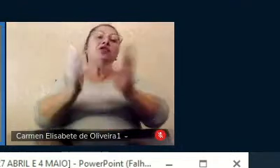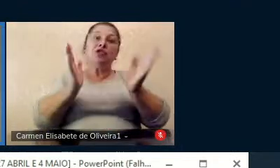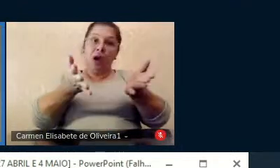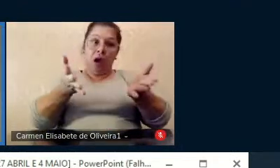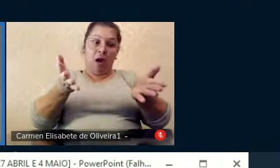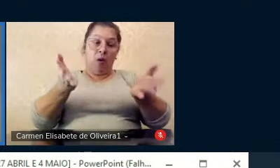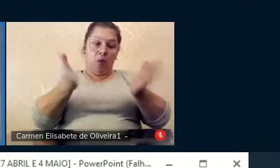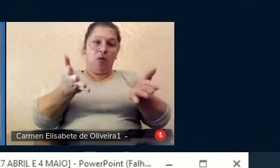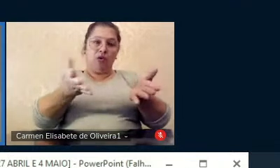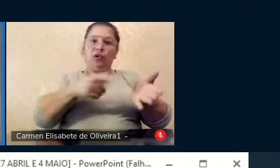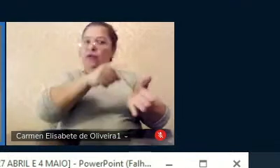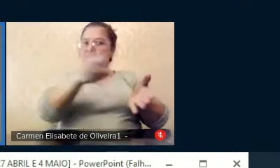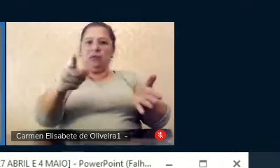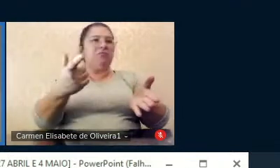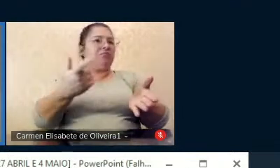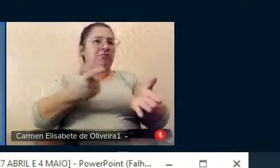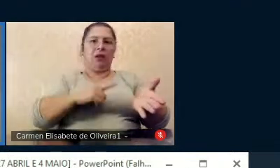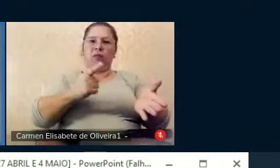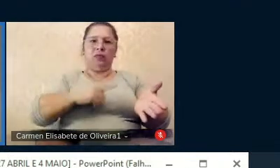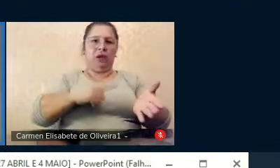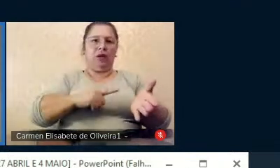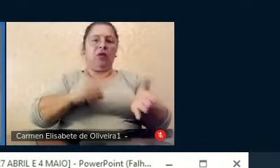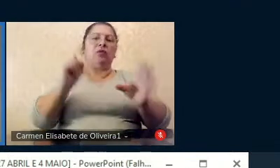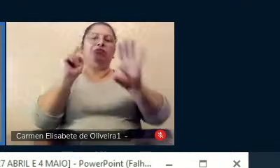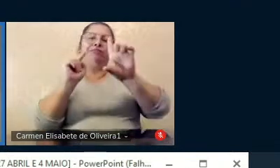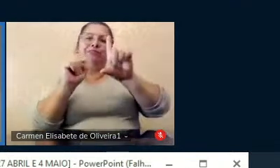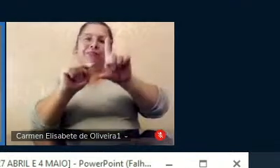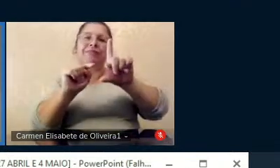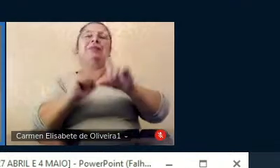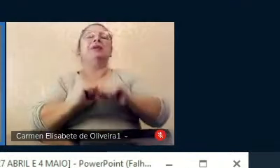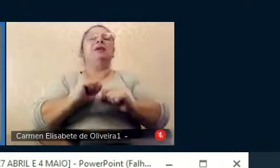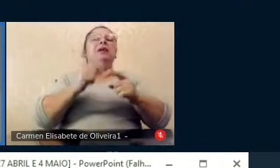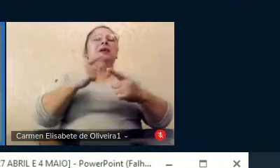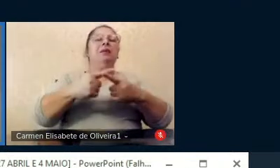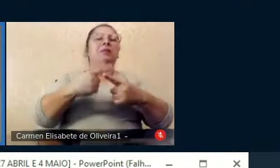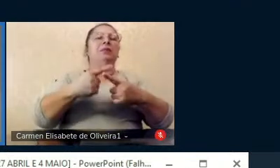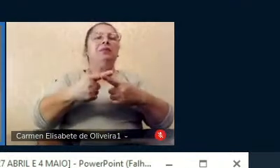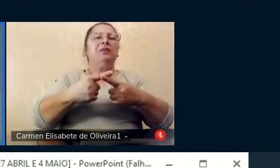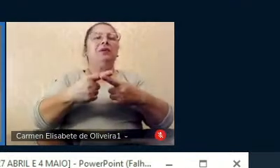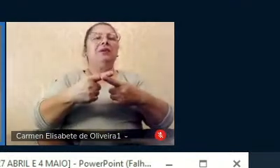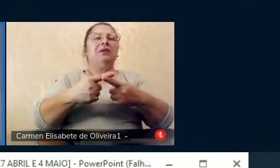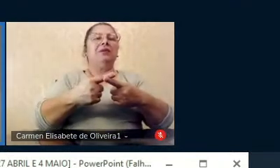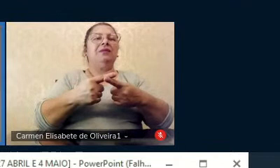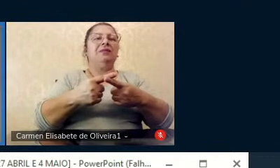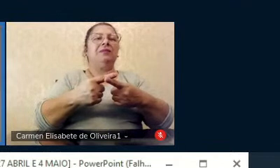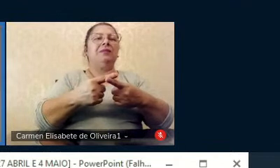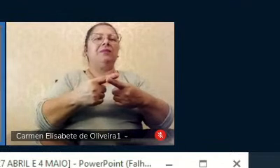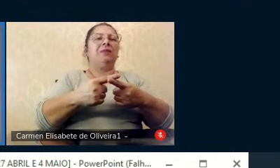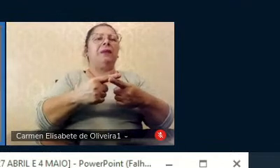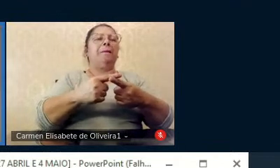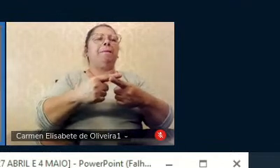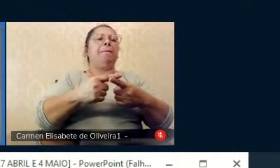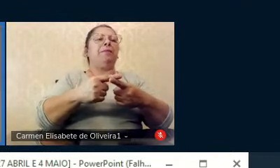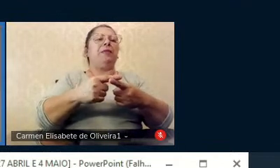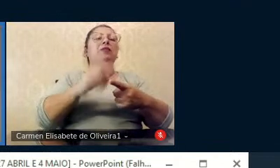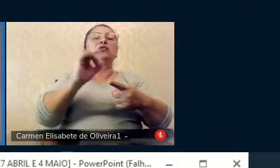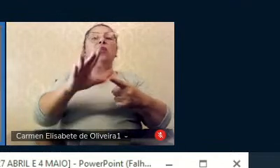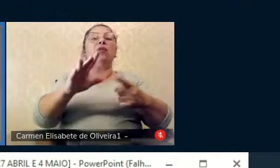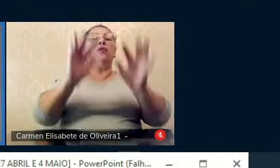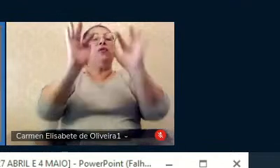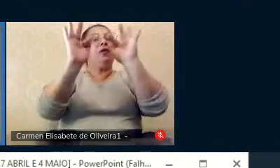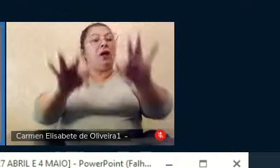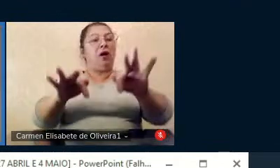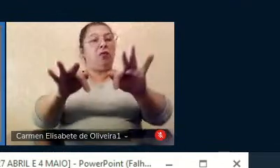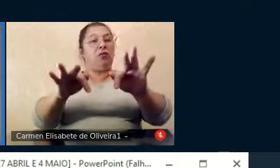hoje vocês não vão receber os slides, tá? Porque precisam receber só no final do